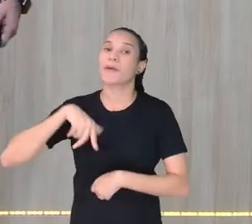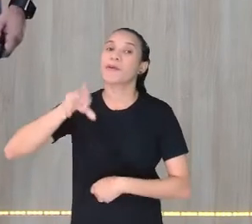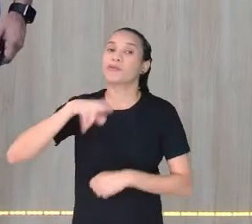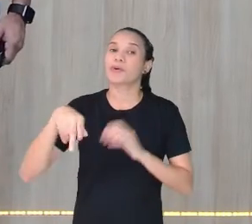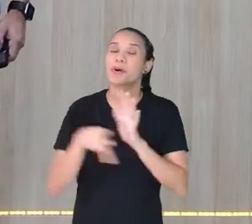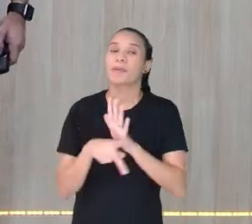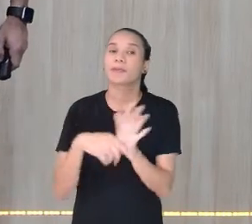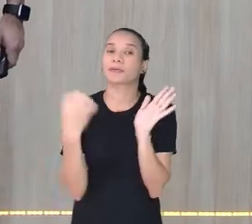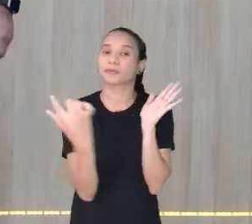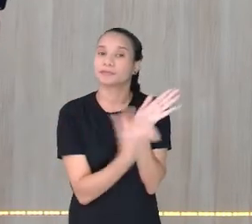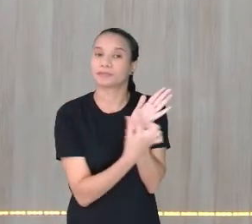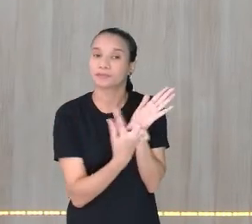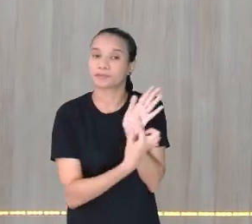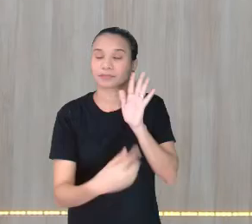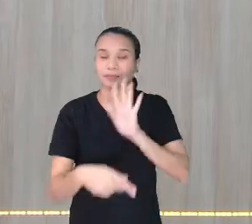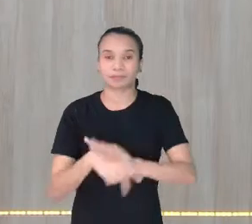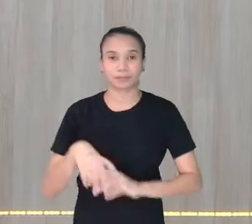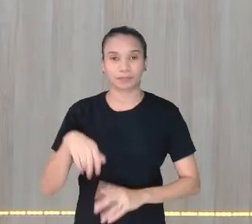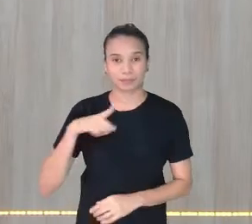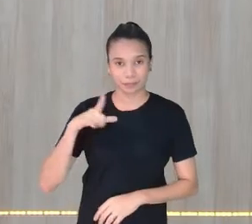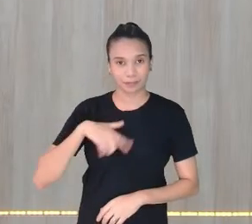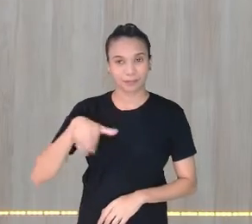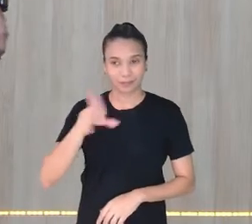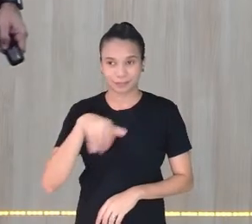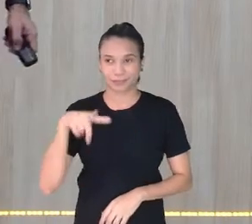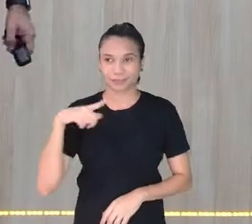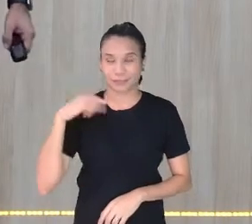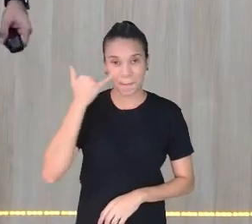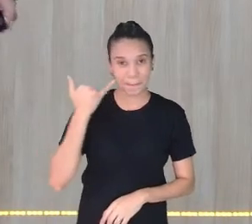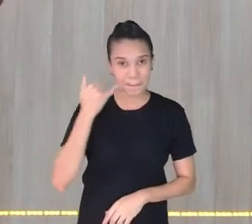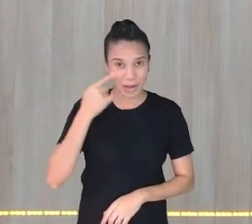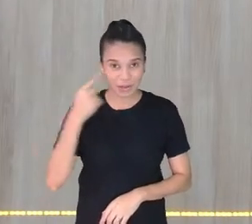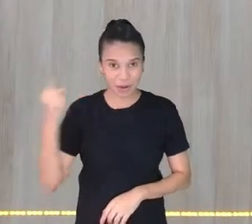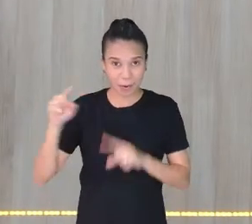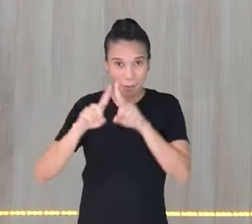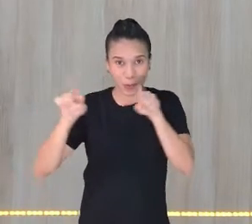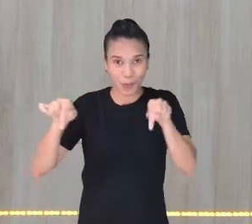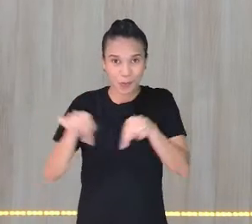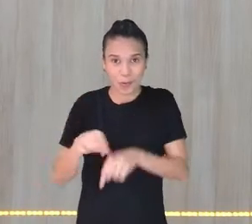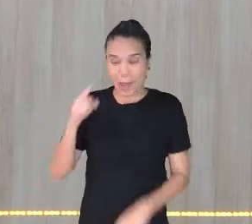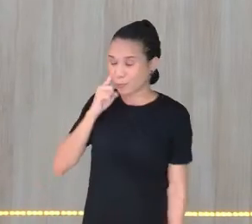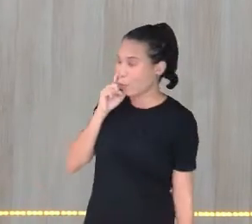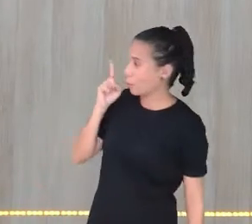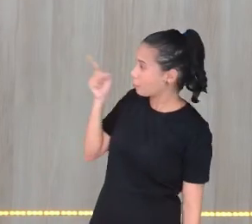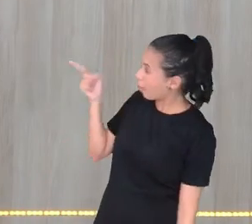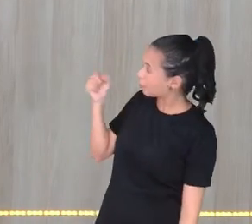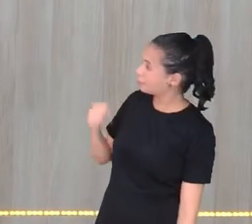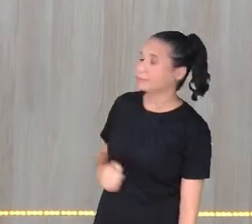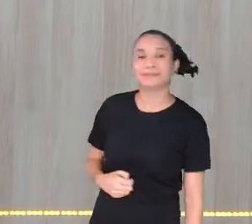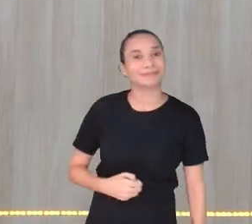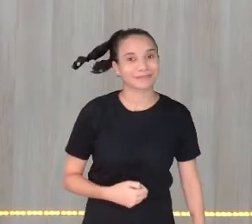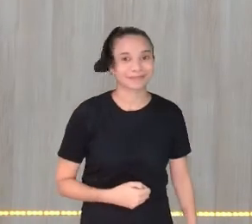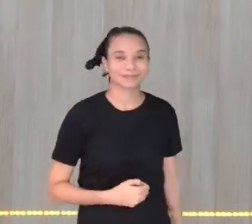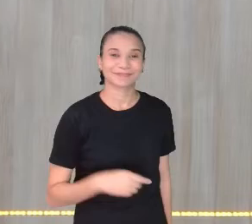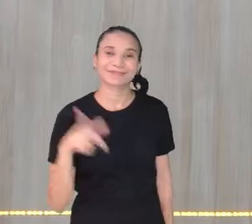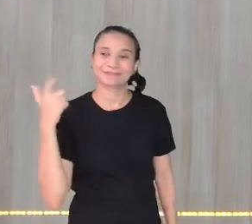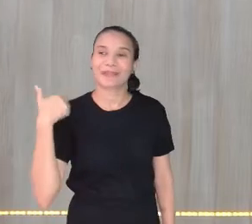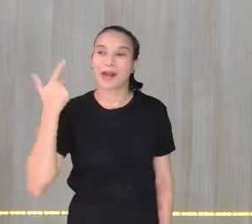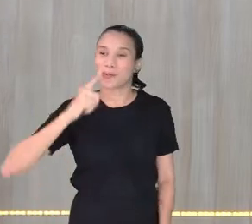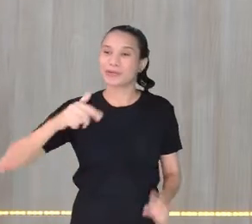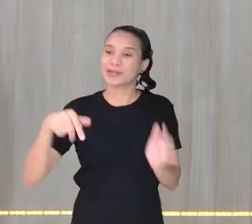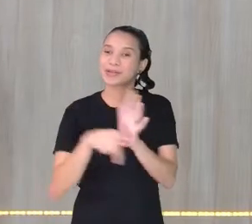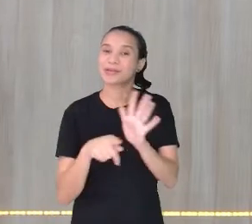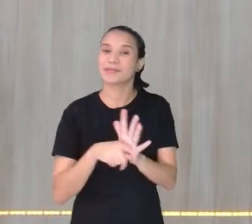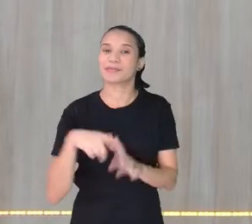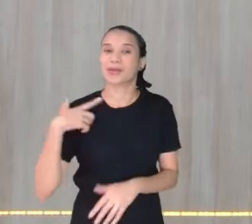nosso app, o nosso aplicativo, que Billy Jean já colocou aí, 2 QR Codes na sua telinha, para você